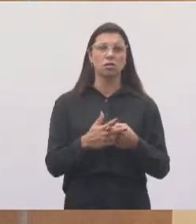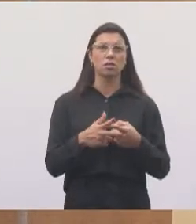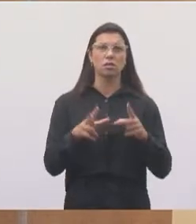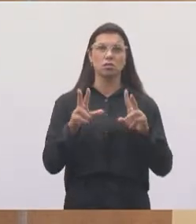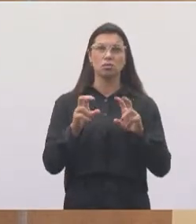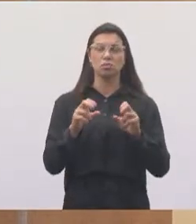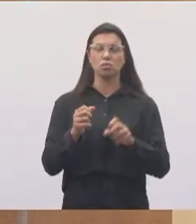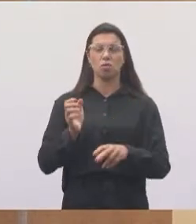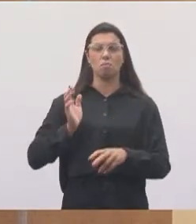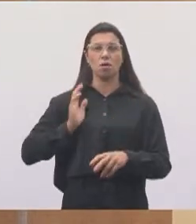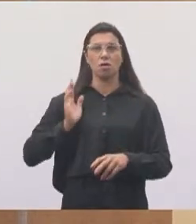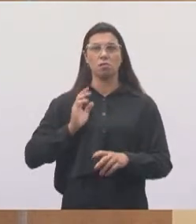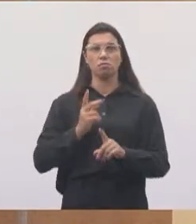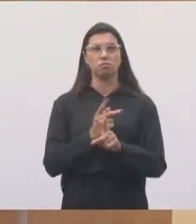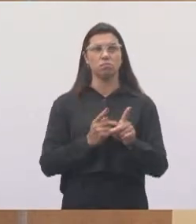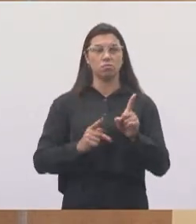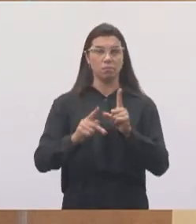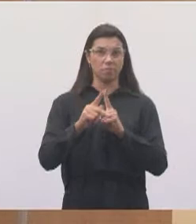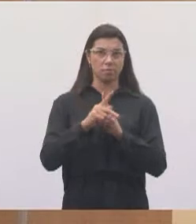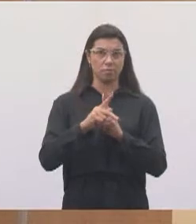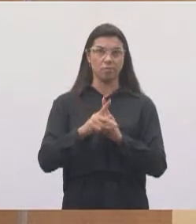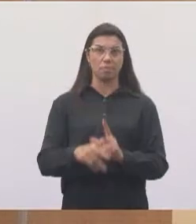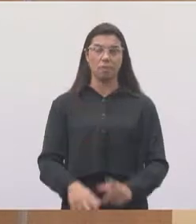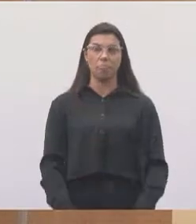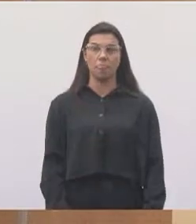benefícios previdenciários.